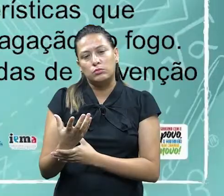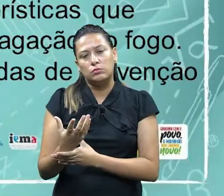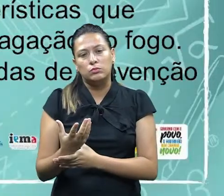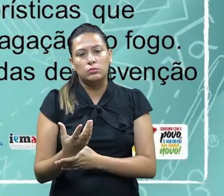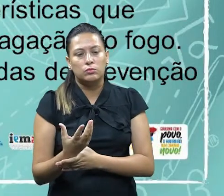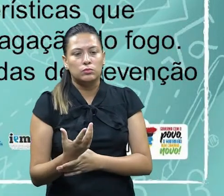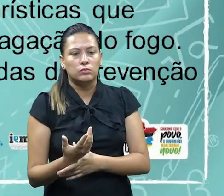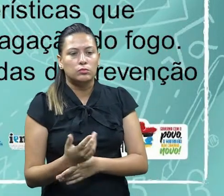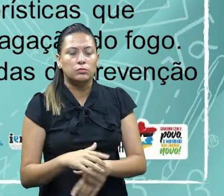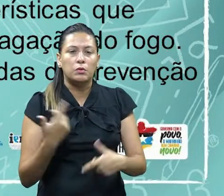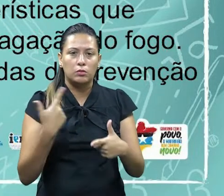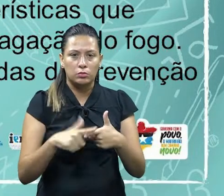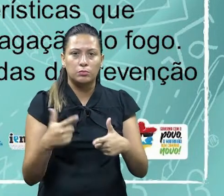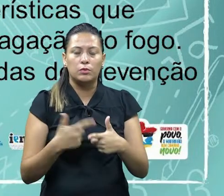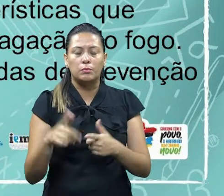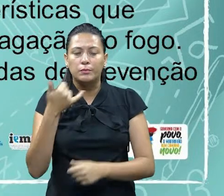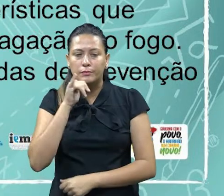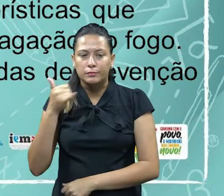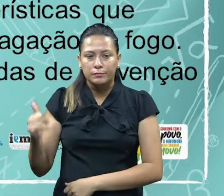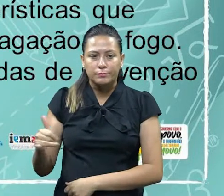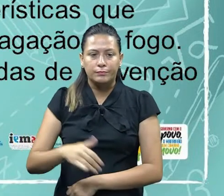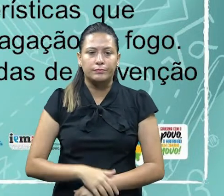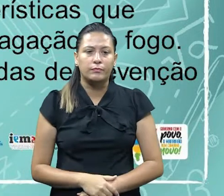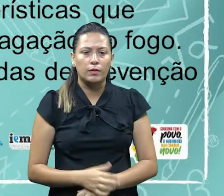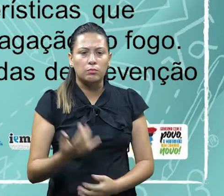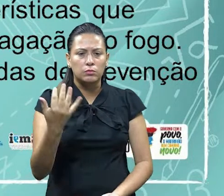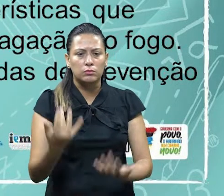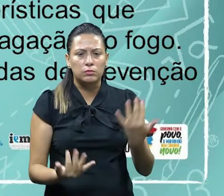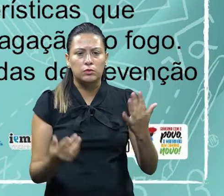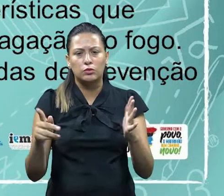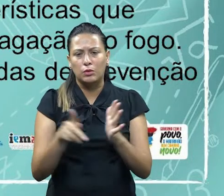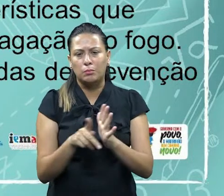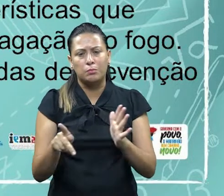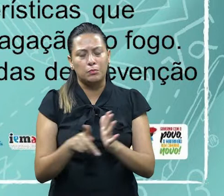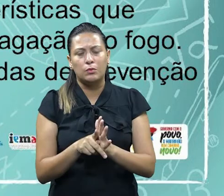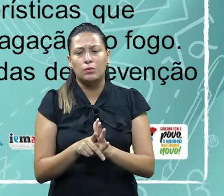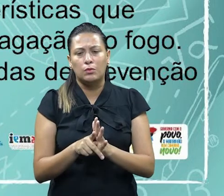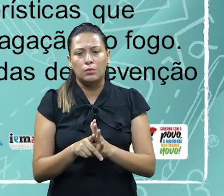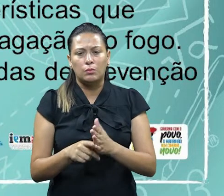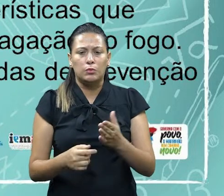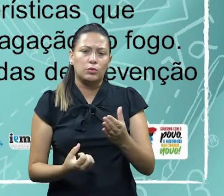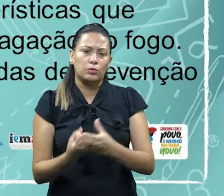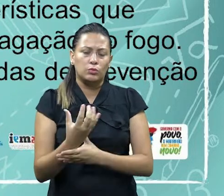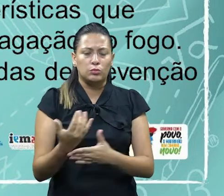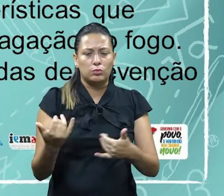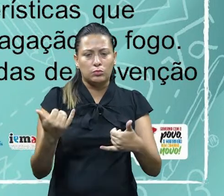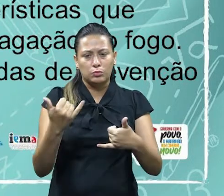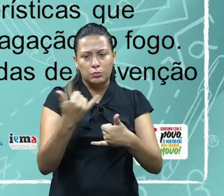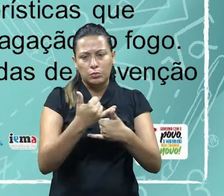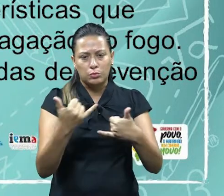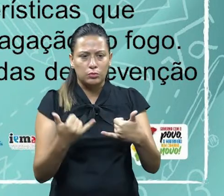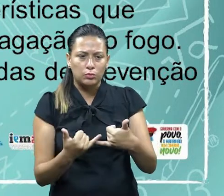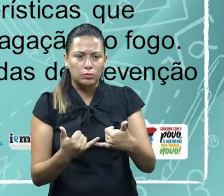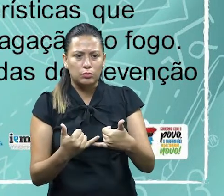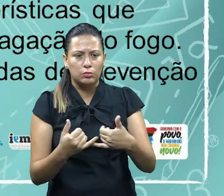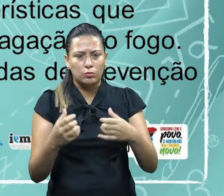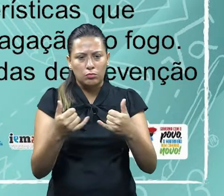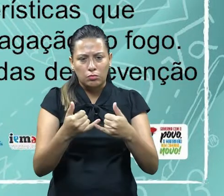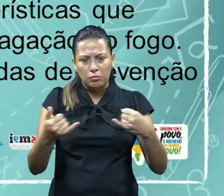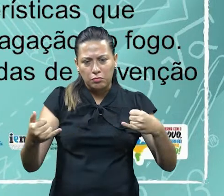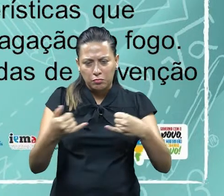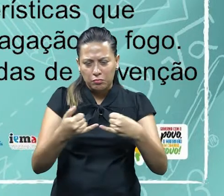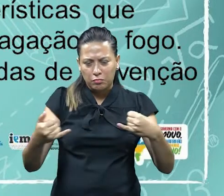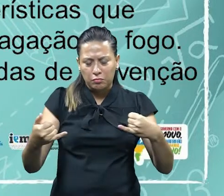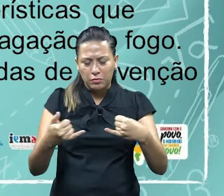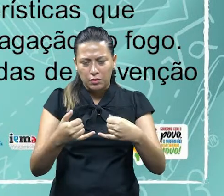elétrica. Muitos incêndios são causados por curtos-circuitos, fios desencapados, sobrecarga de energia